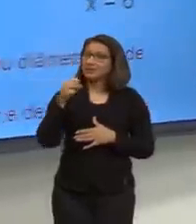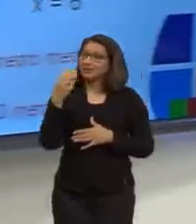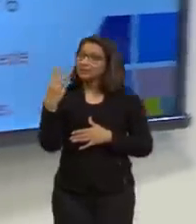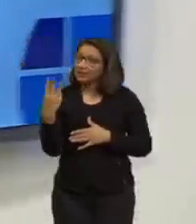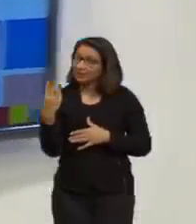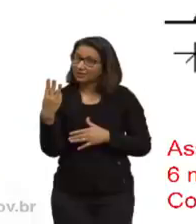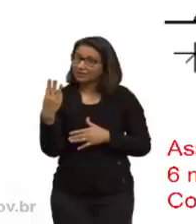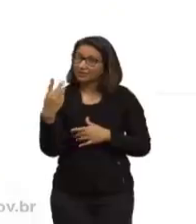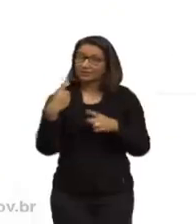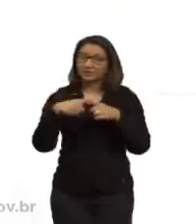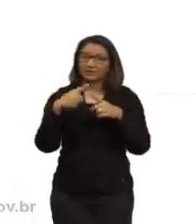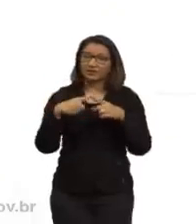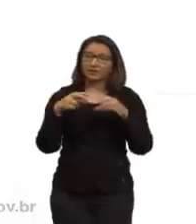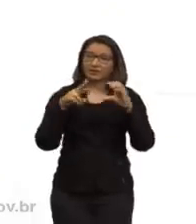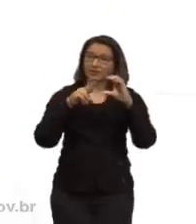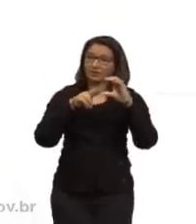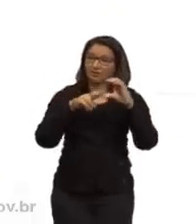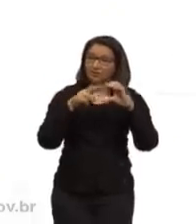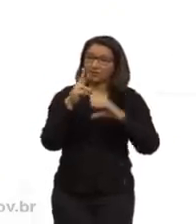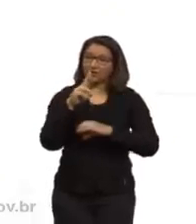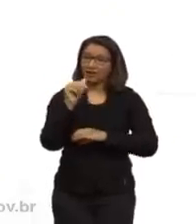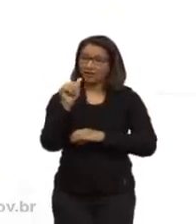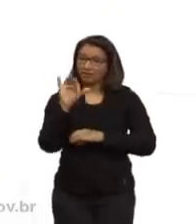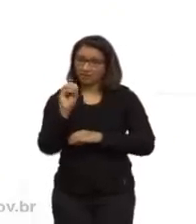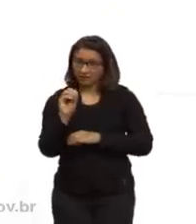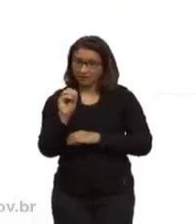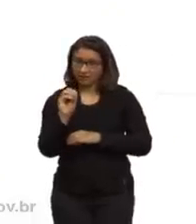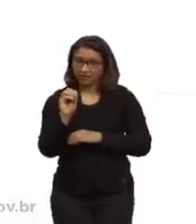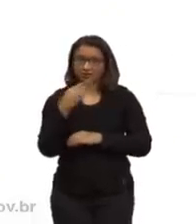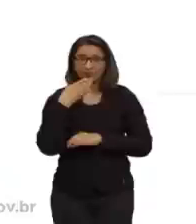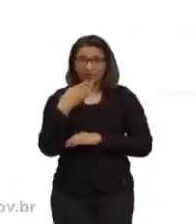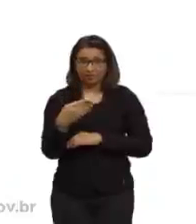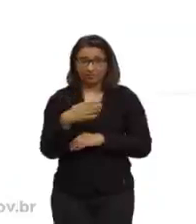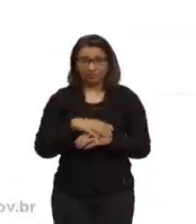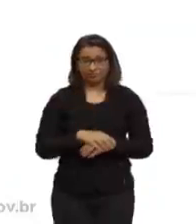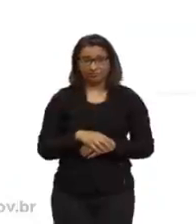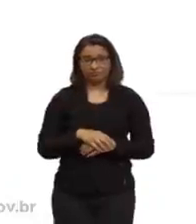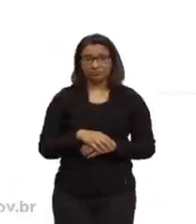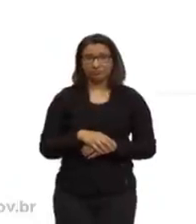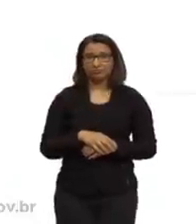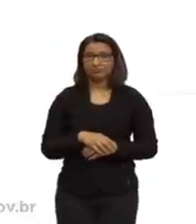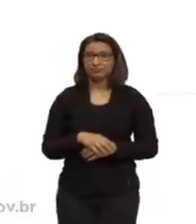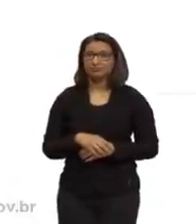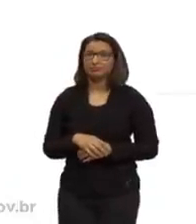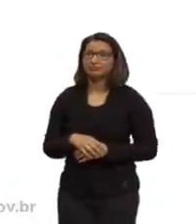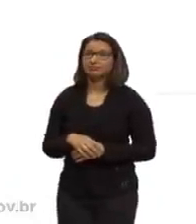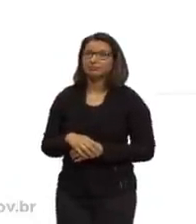Certo? Então, vamos adiante. Uma figura,